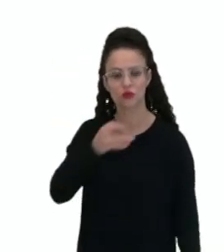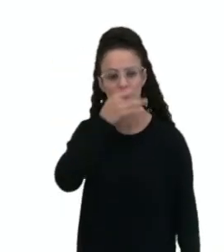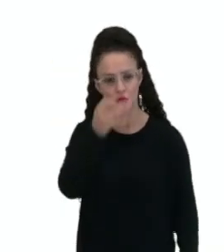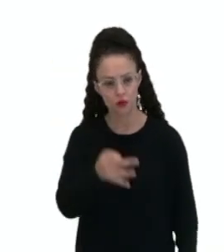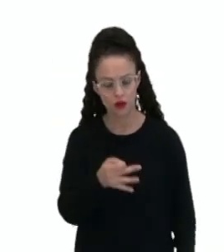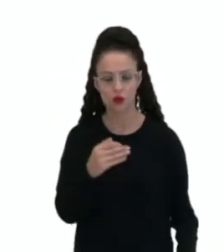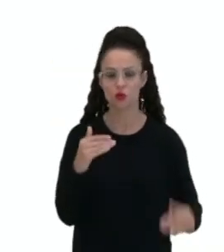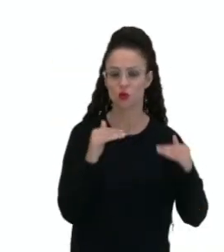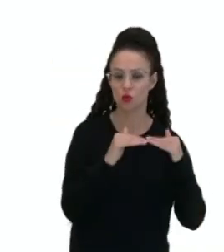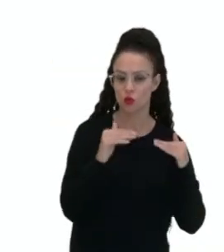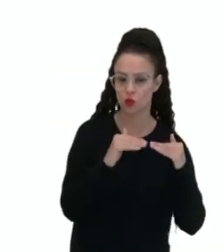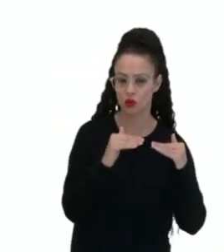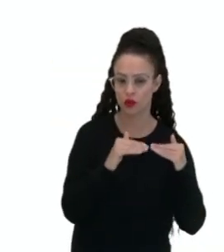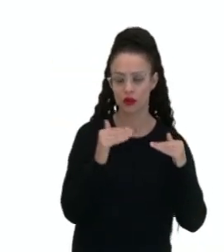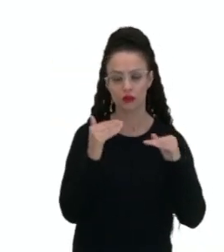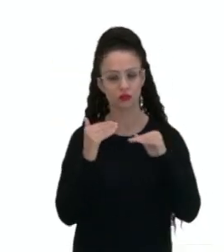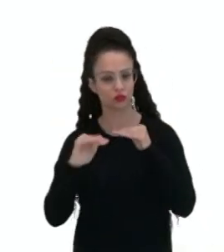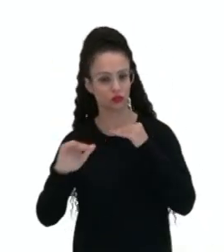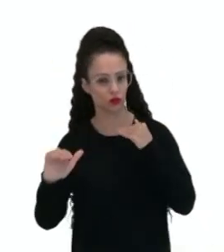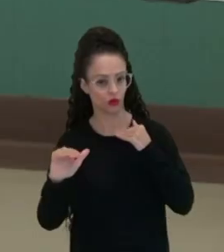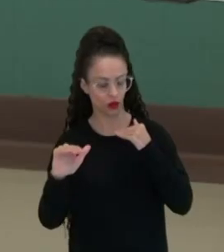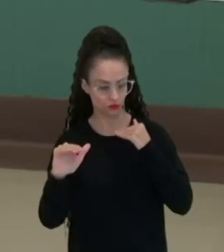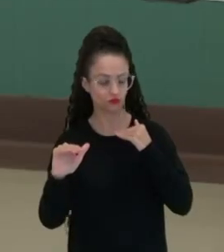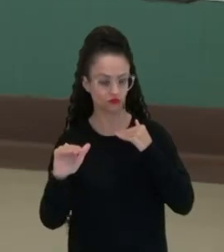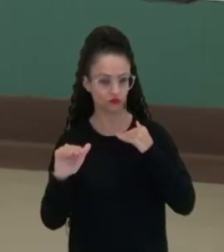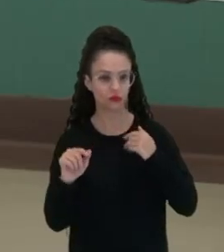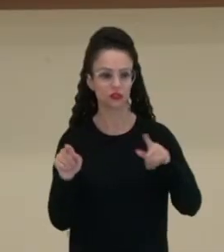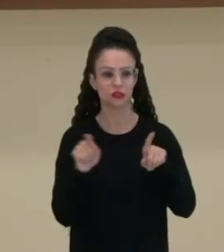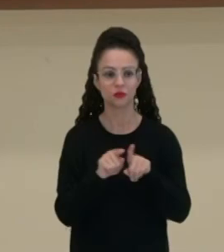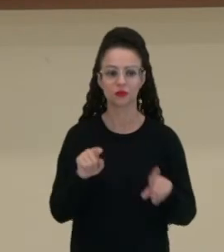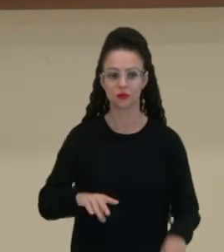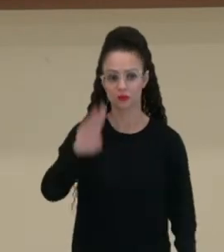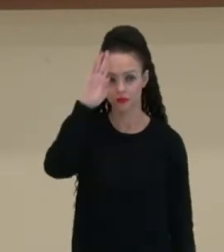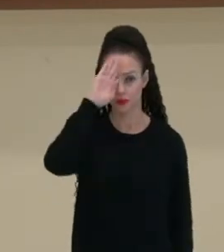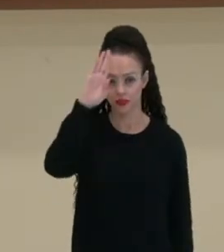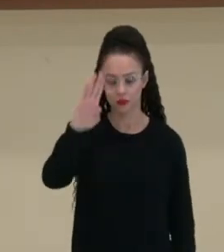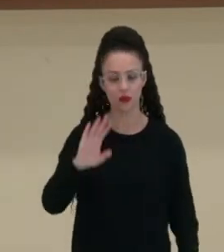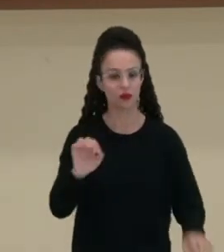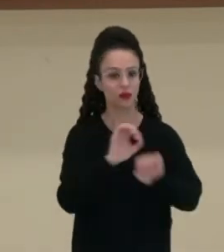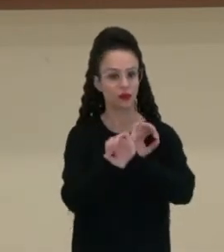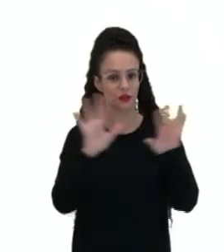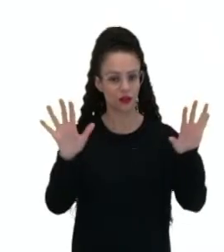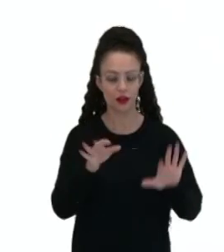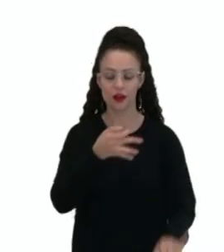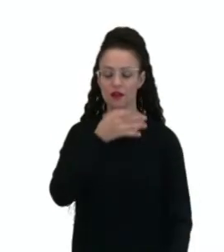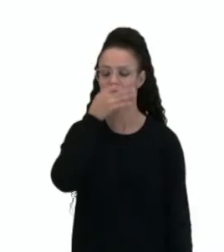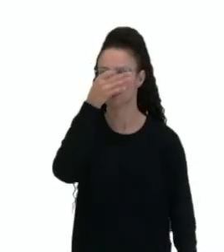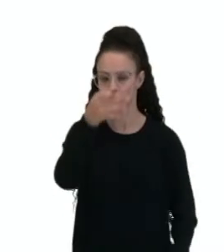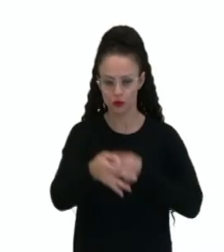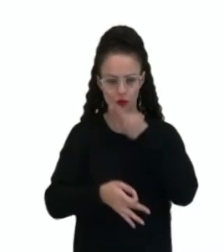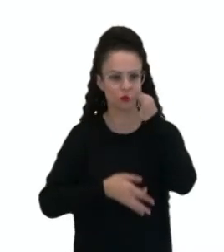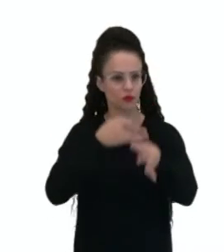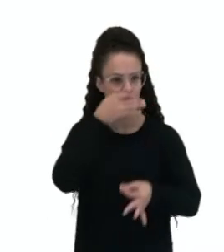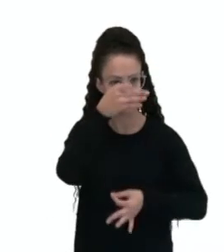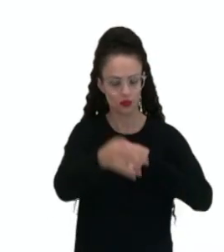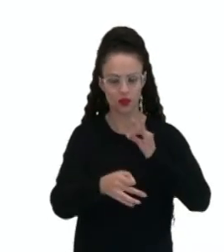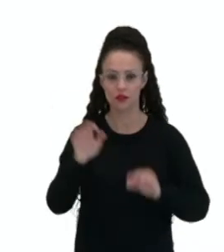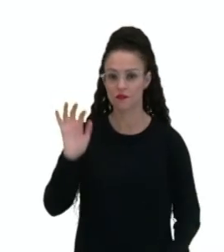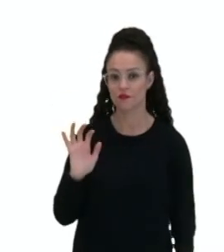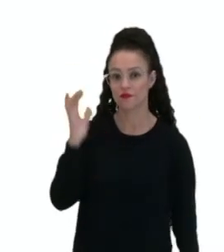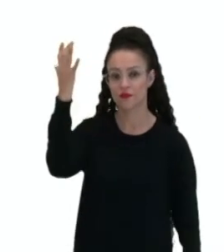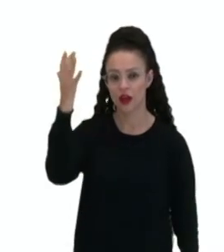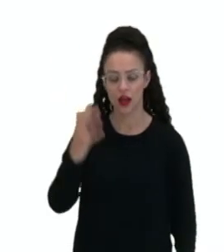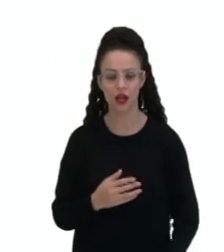para concordar, para discordar e, sobretudo, claro, argumentar com